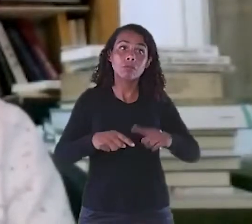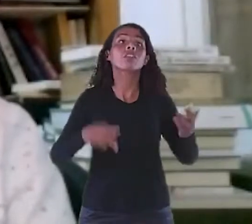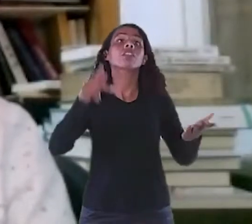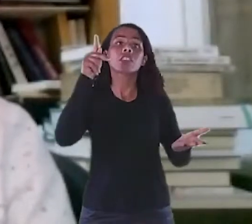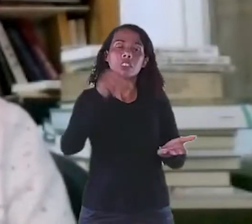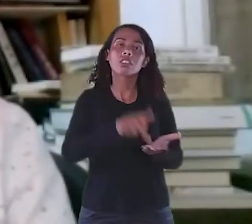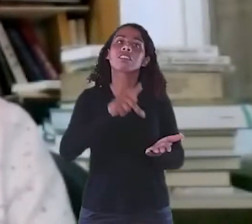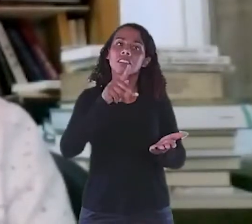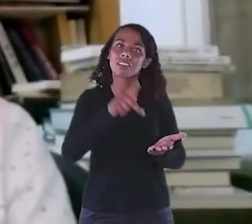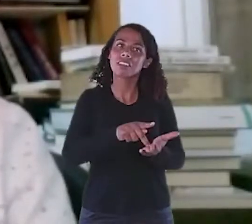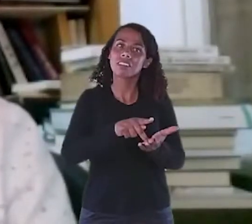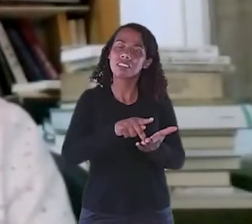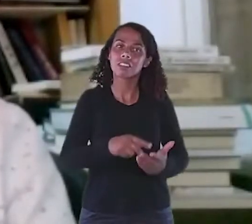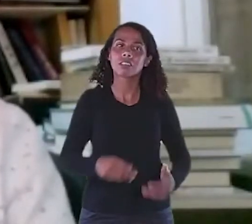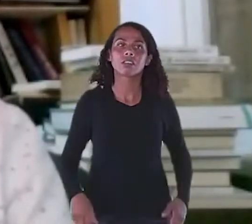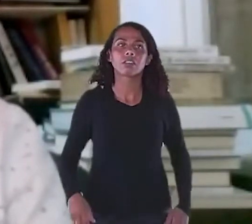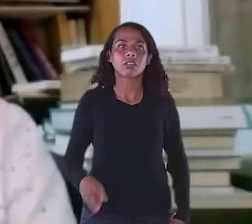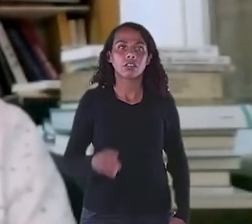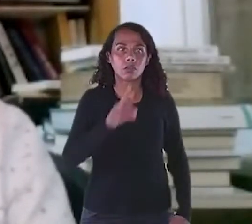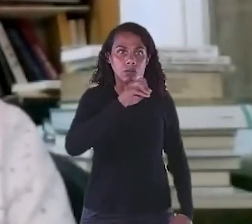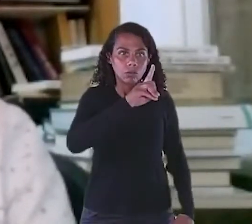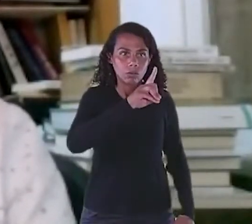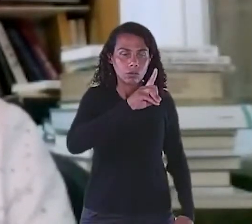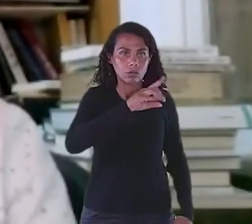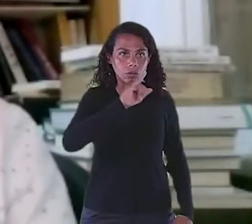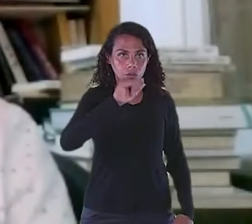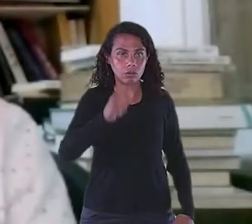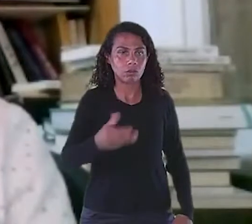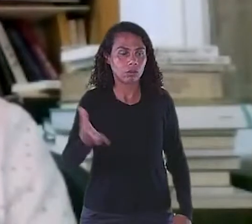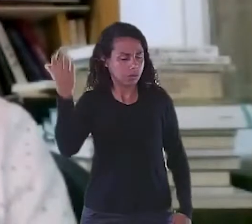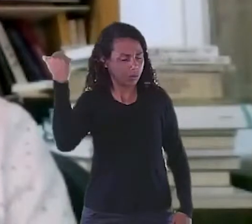Uma vez ele me deu para ler o Ex-Mágico